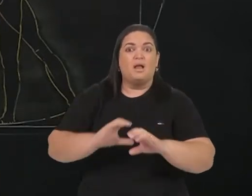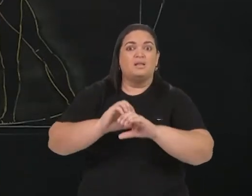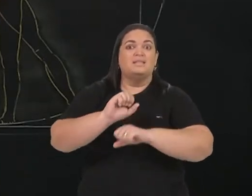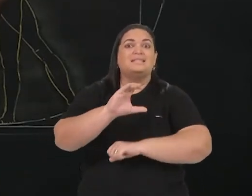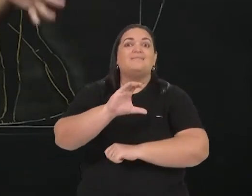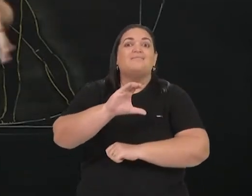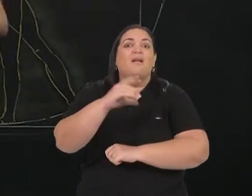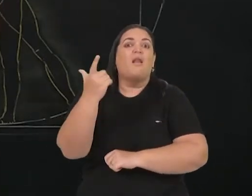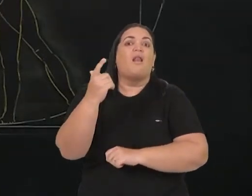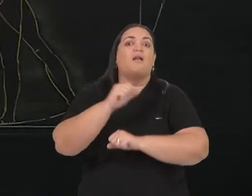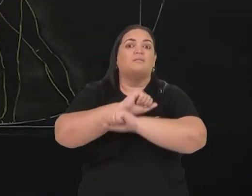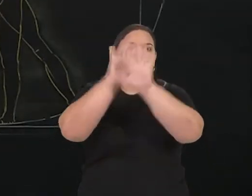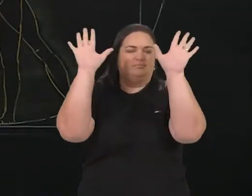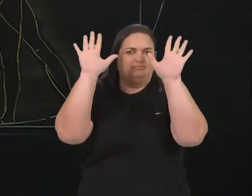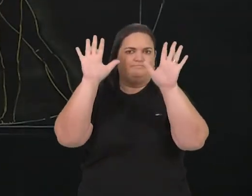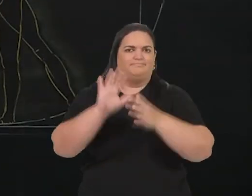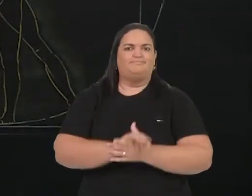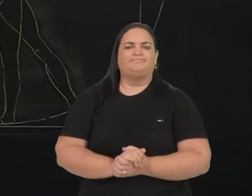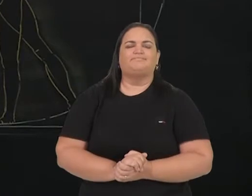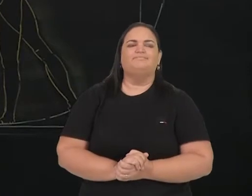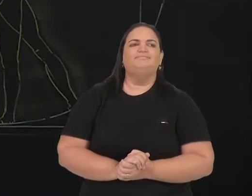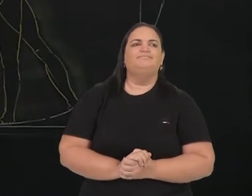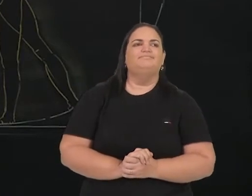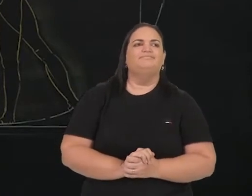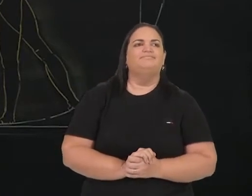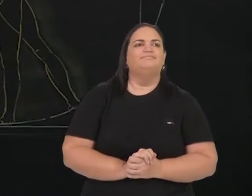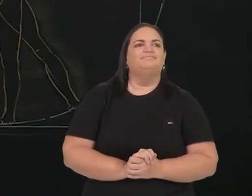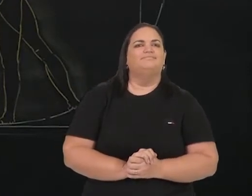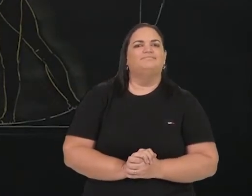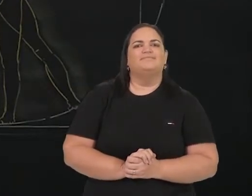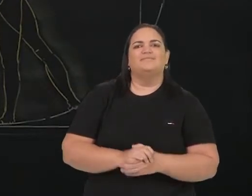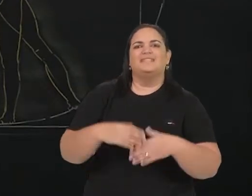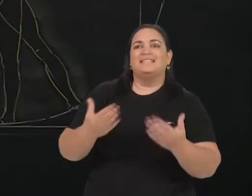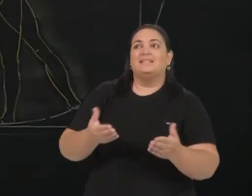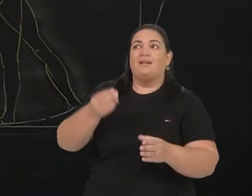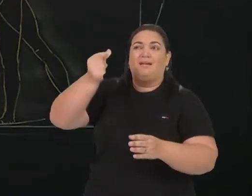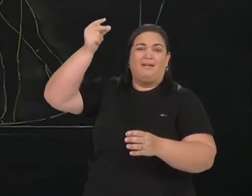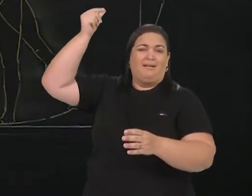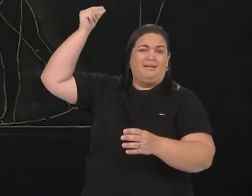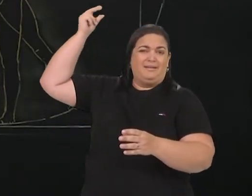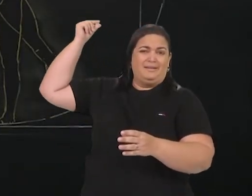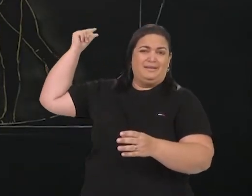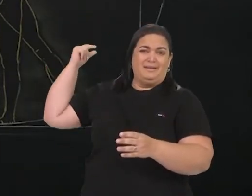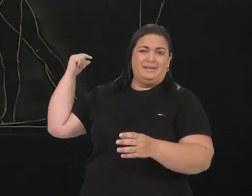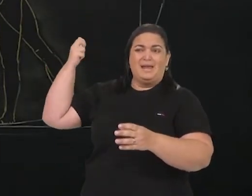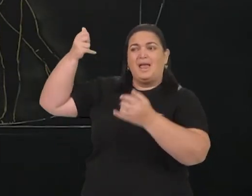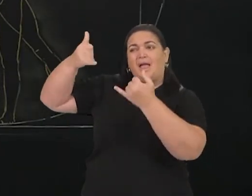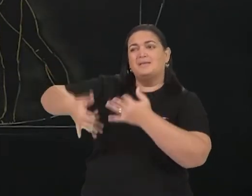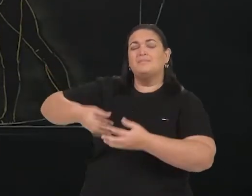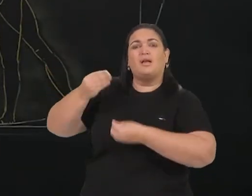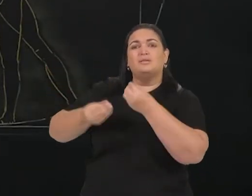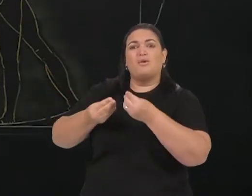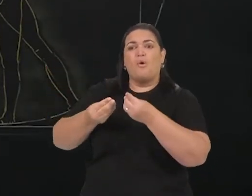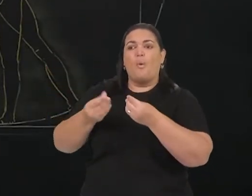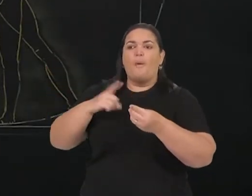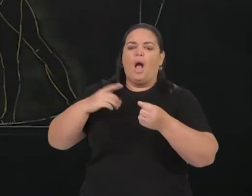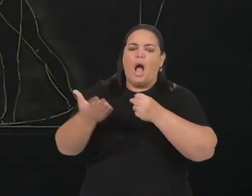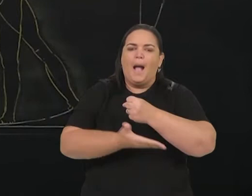fantástica, divina. Isso era uma grande modificação, porque do período da Idade Média, as explicações de cunho